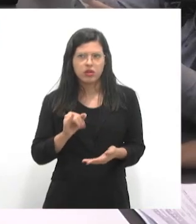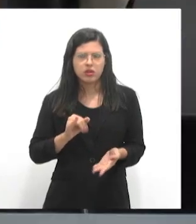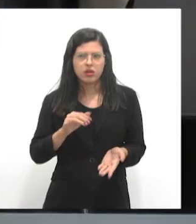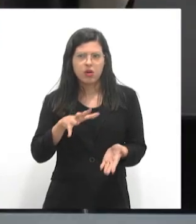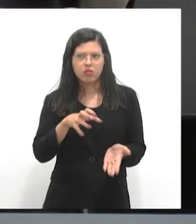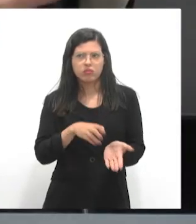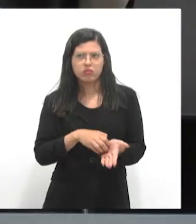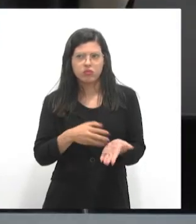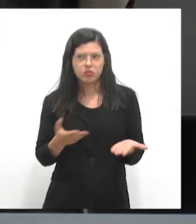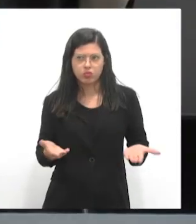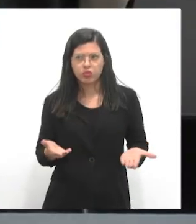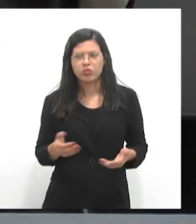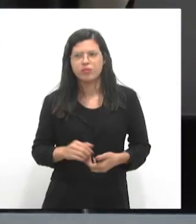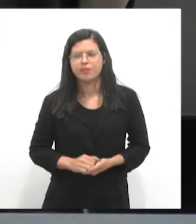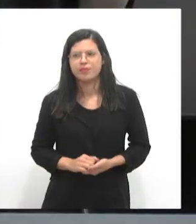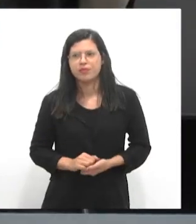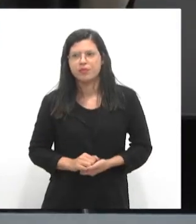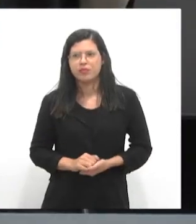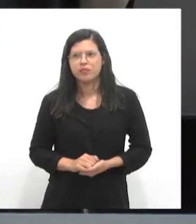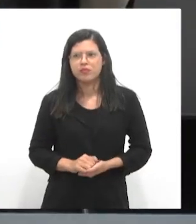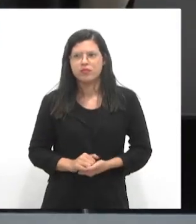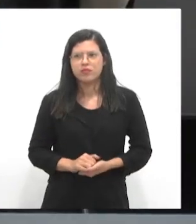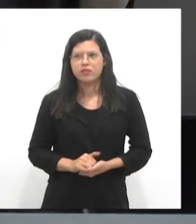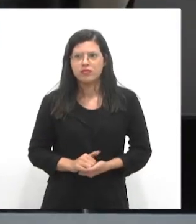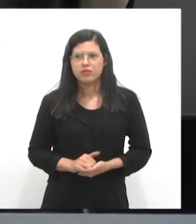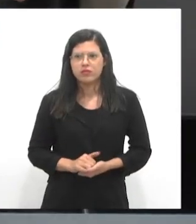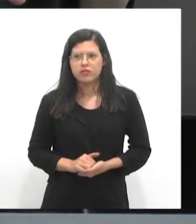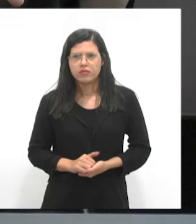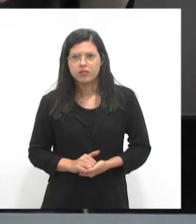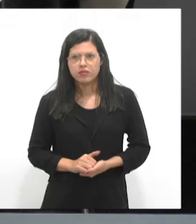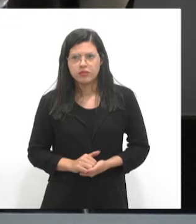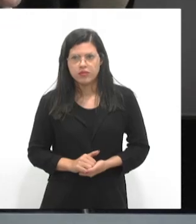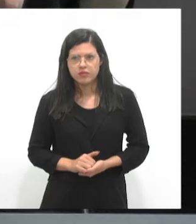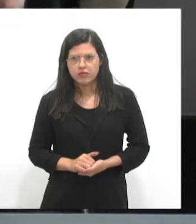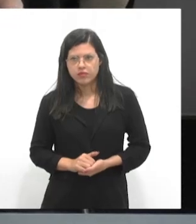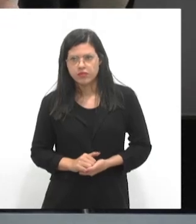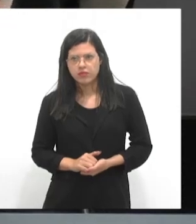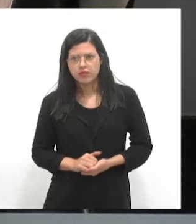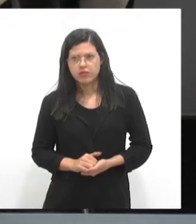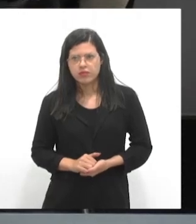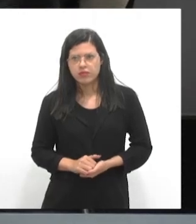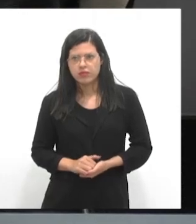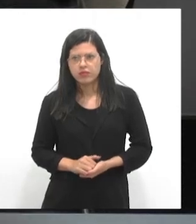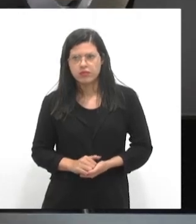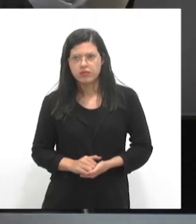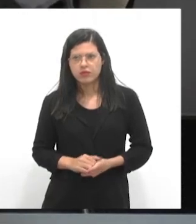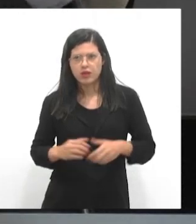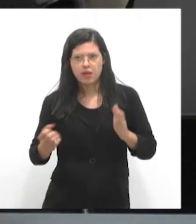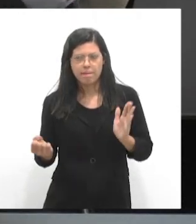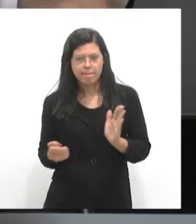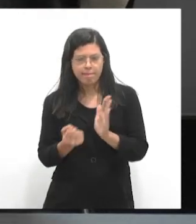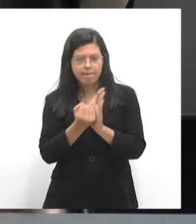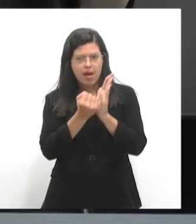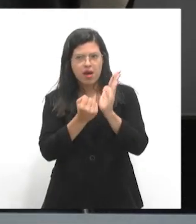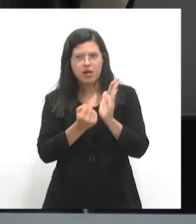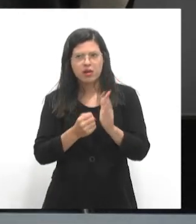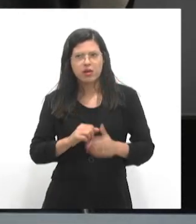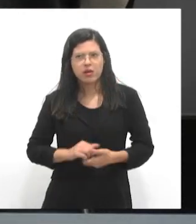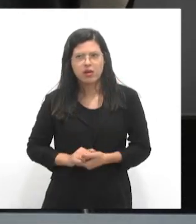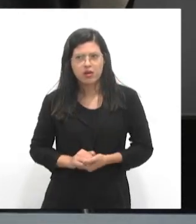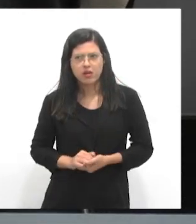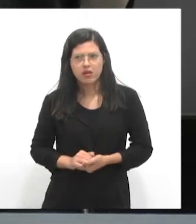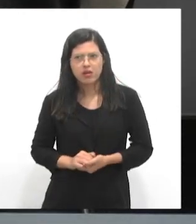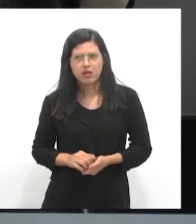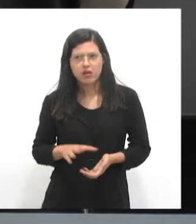aí você está declarando bem material a logomarca chamada